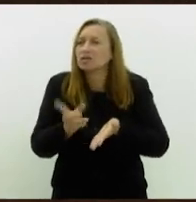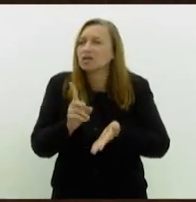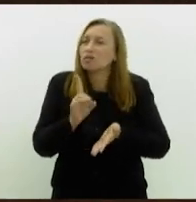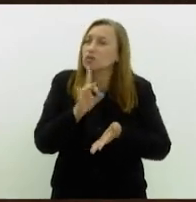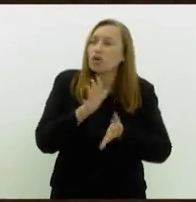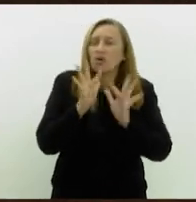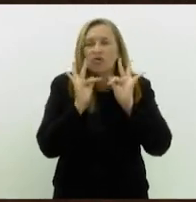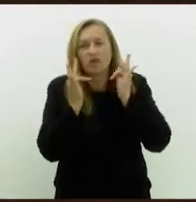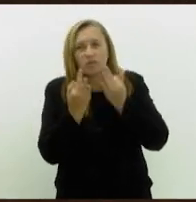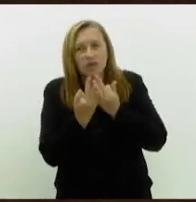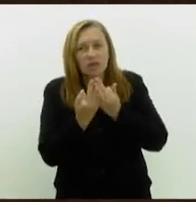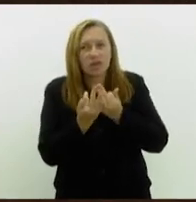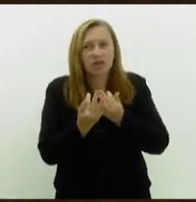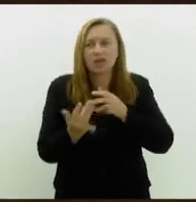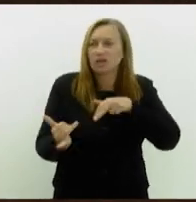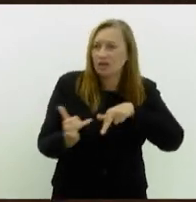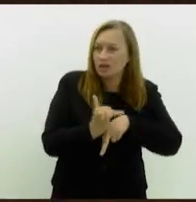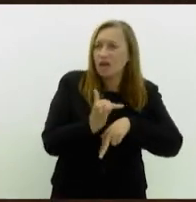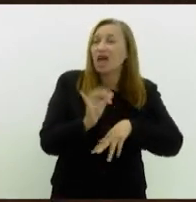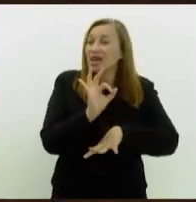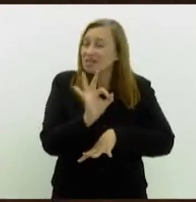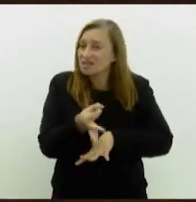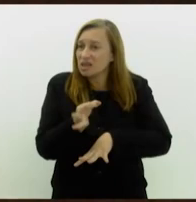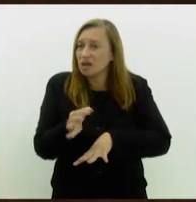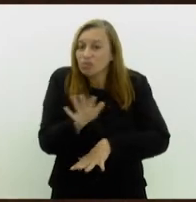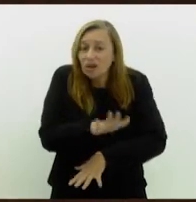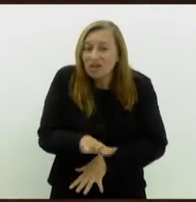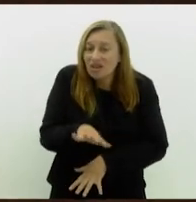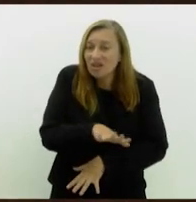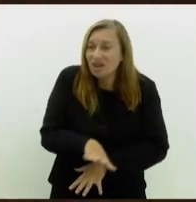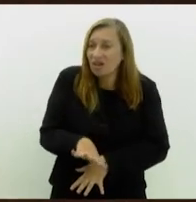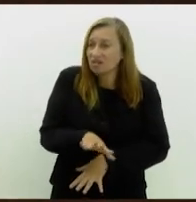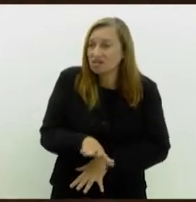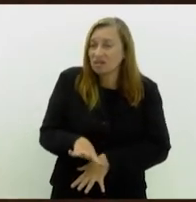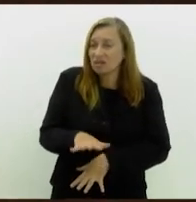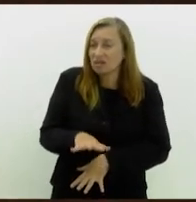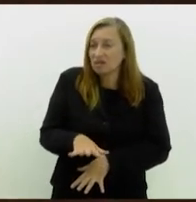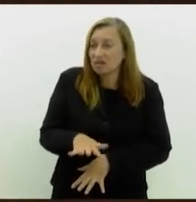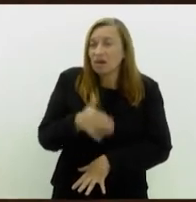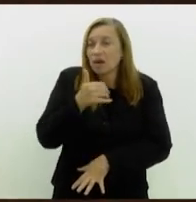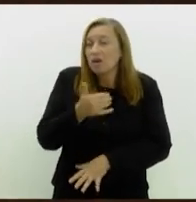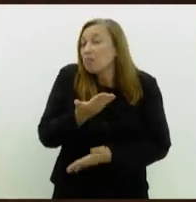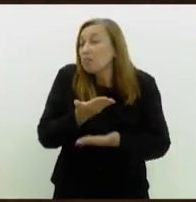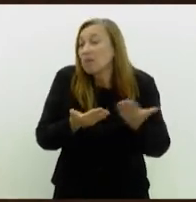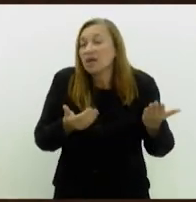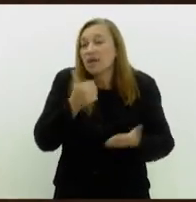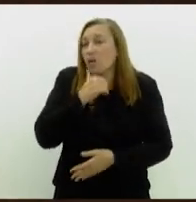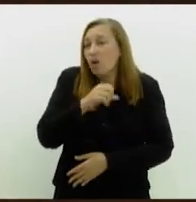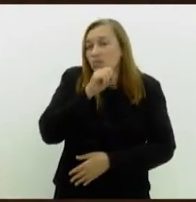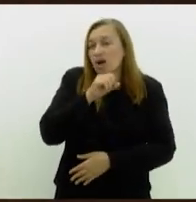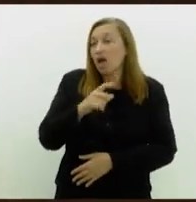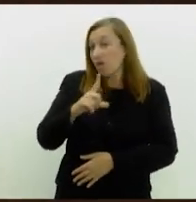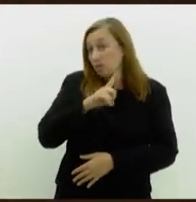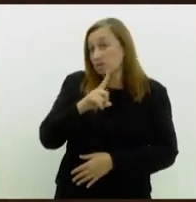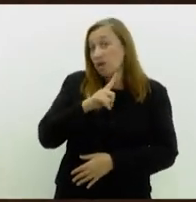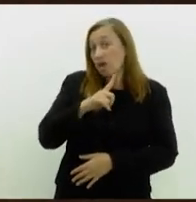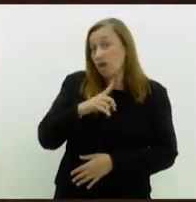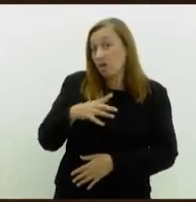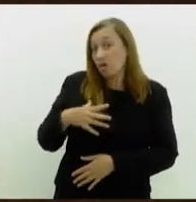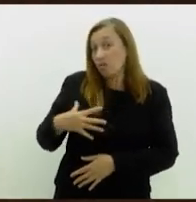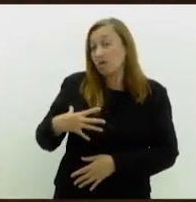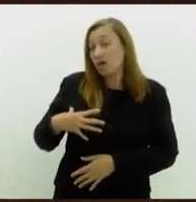os familiares dessa vítima porque é óbvio tem uma criança óf eu tenho na minha própria família senhora Presidente um caso de